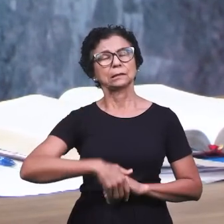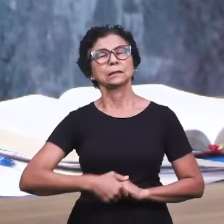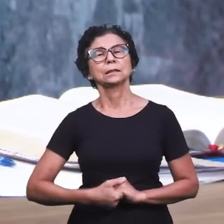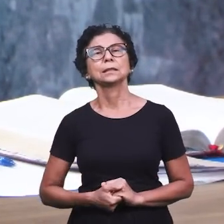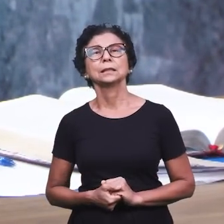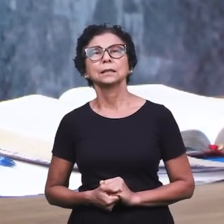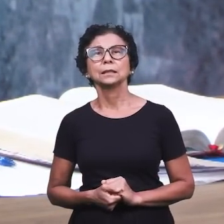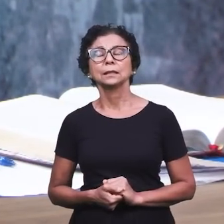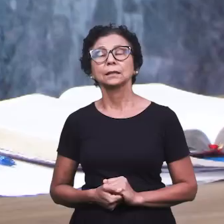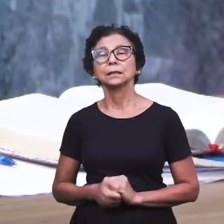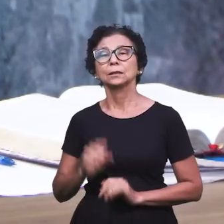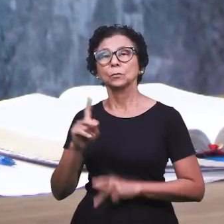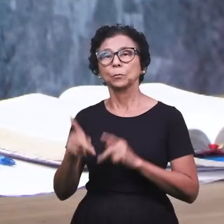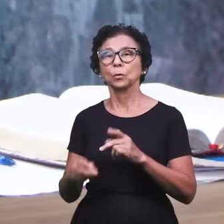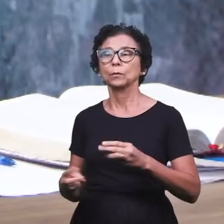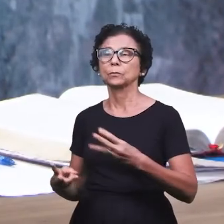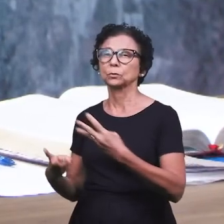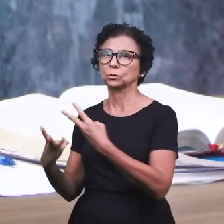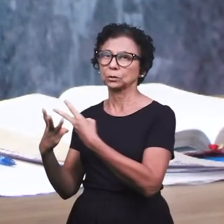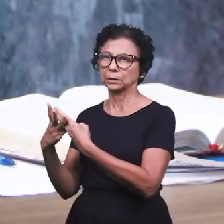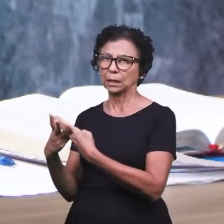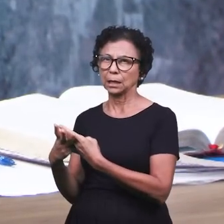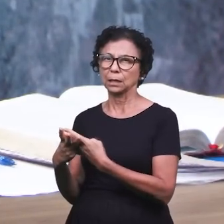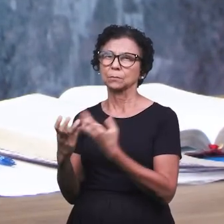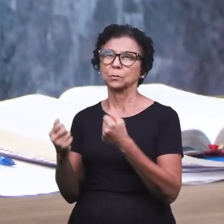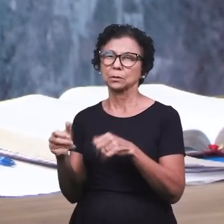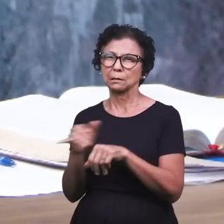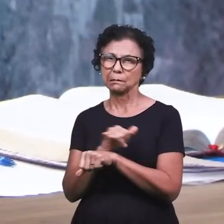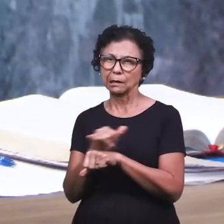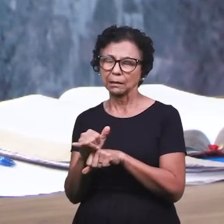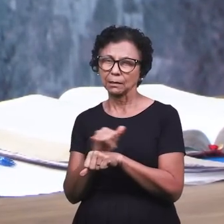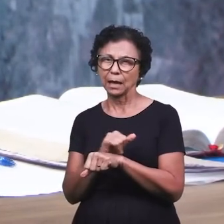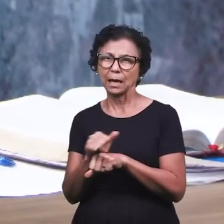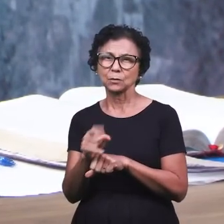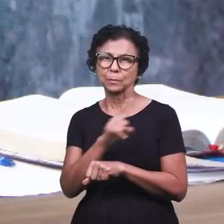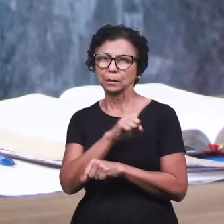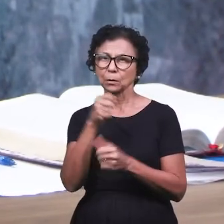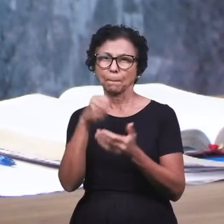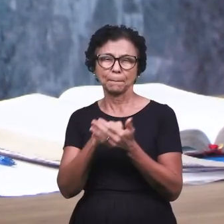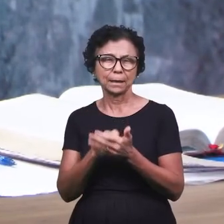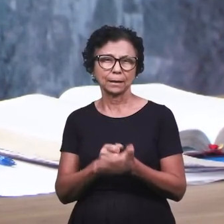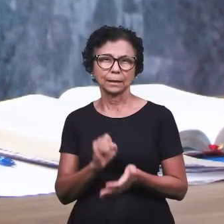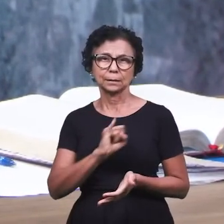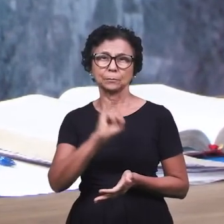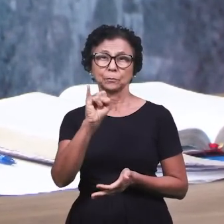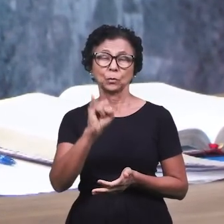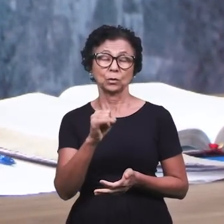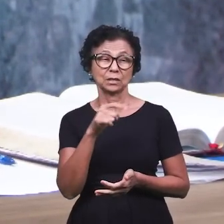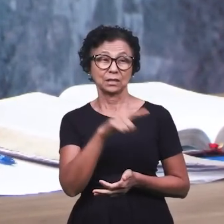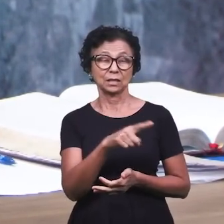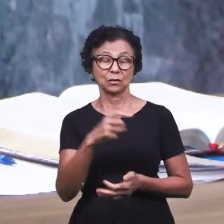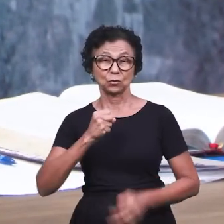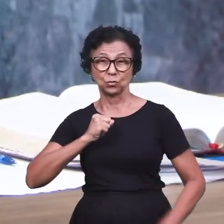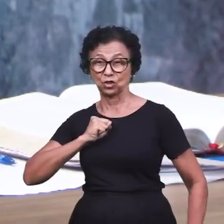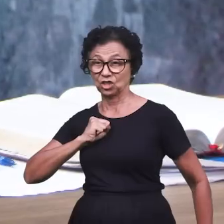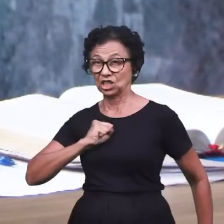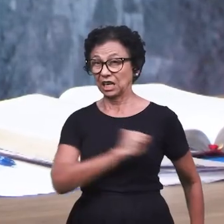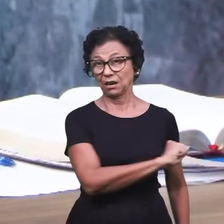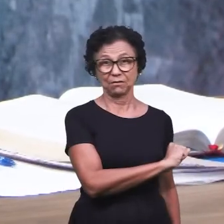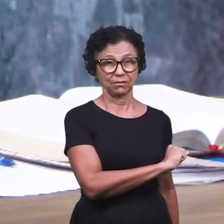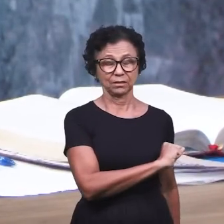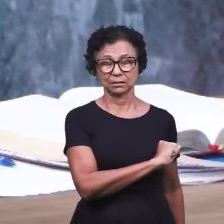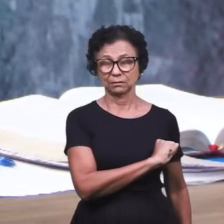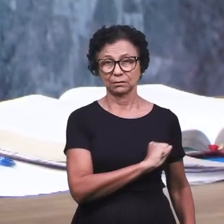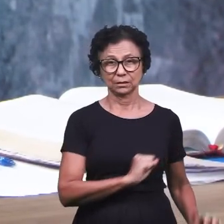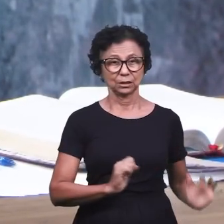pelo povo judeu para sonegar, para alguém não pagar o imposto devido. Então, eles eram muito odiados e só o Senhor